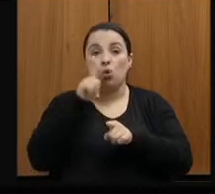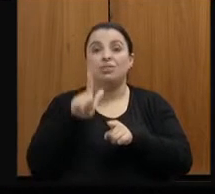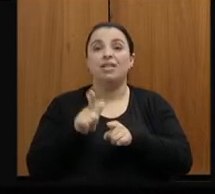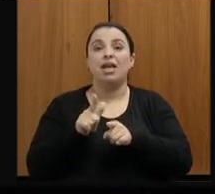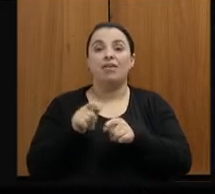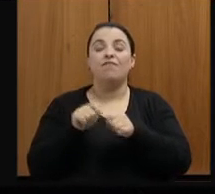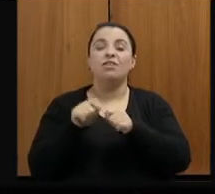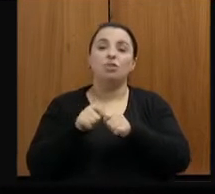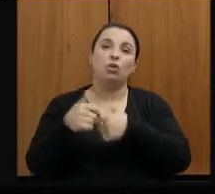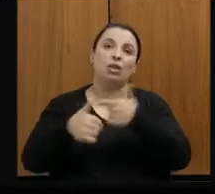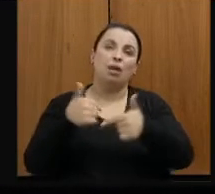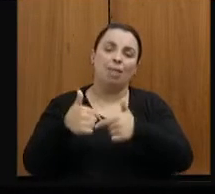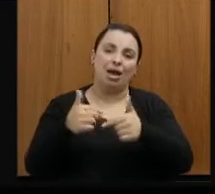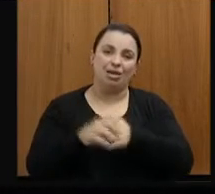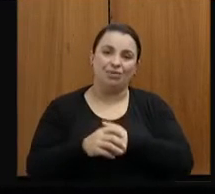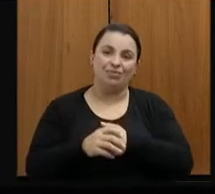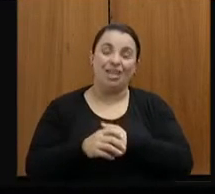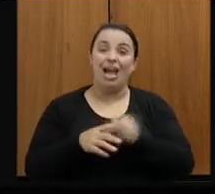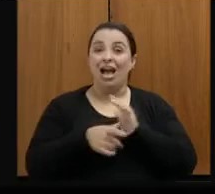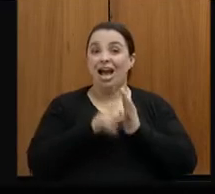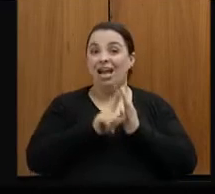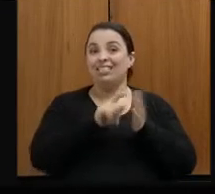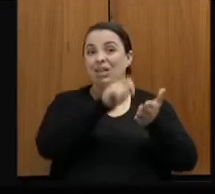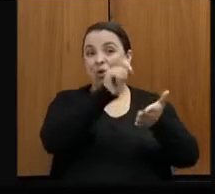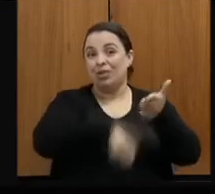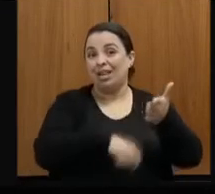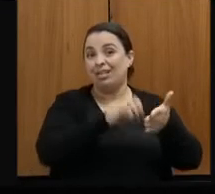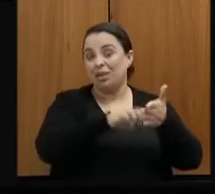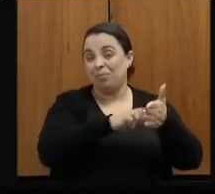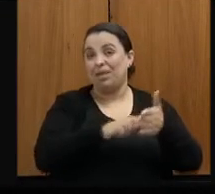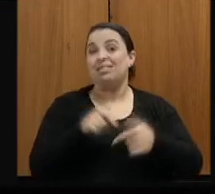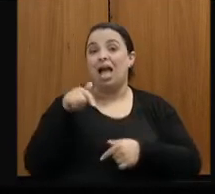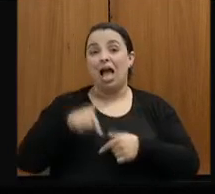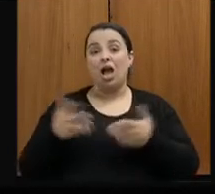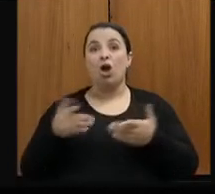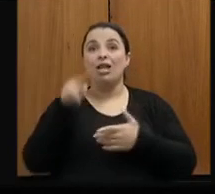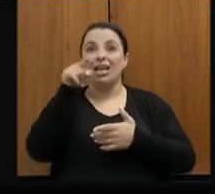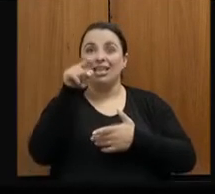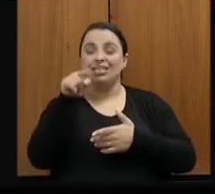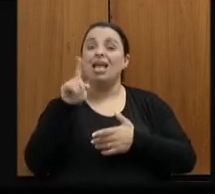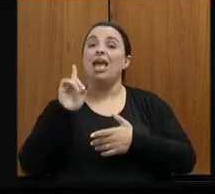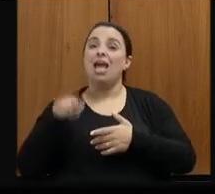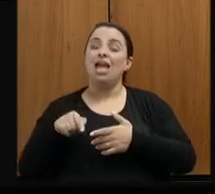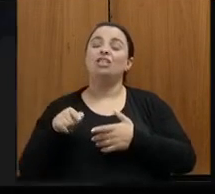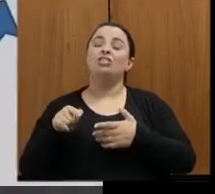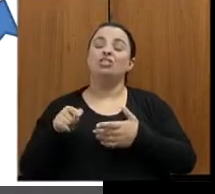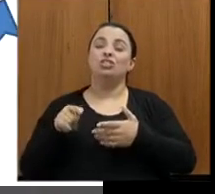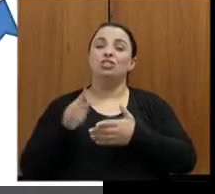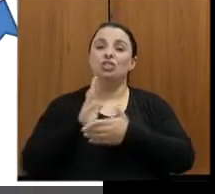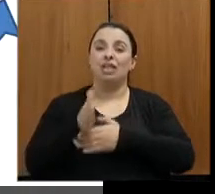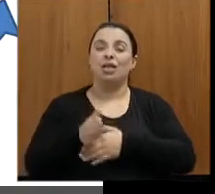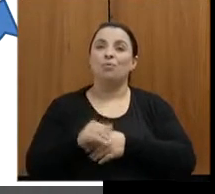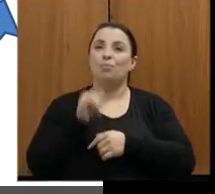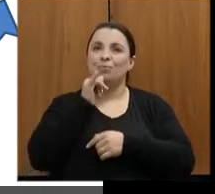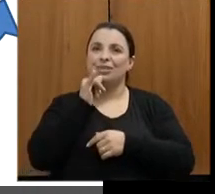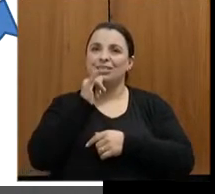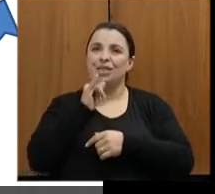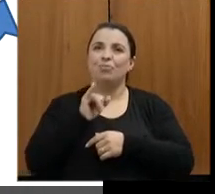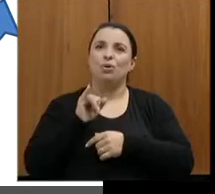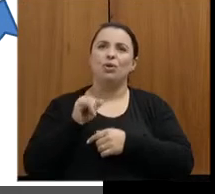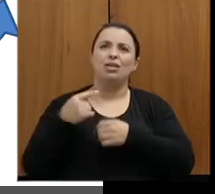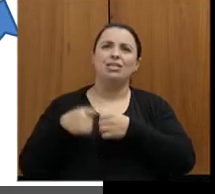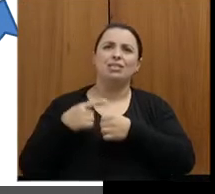Reúrbio, nesse caso, a gente realiza de forma direta. E aí, lá no município de Paba, foram 1.521 títulos, sendo